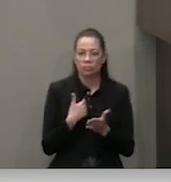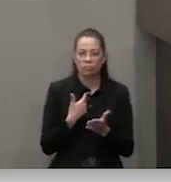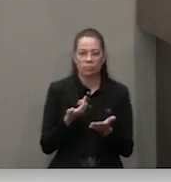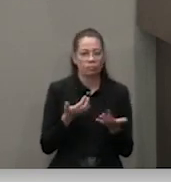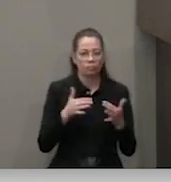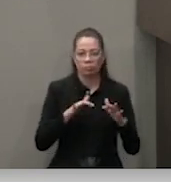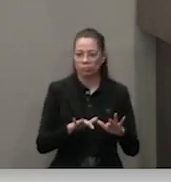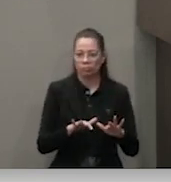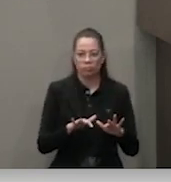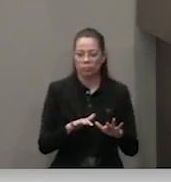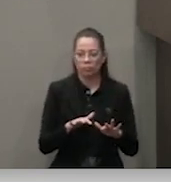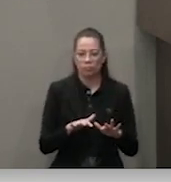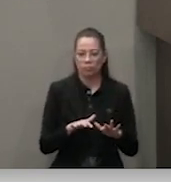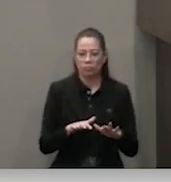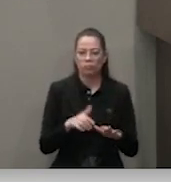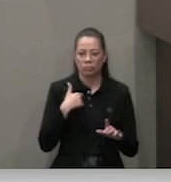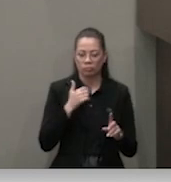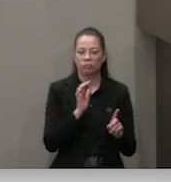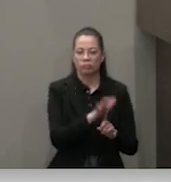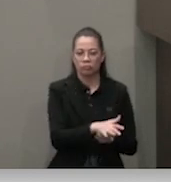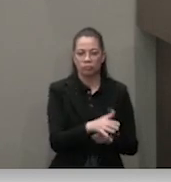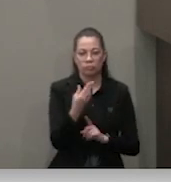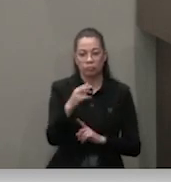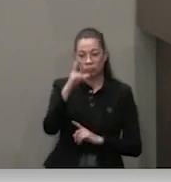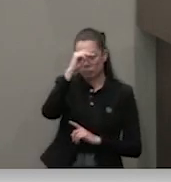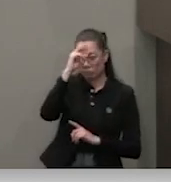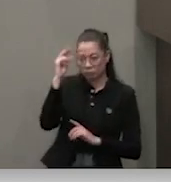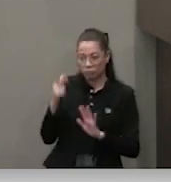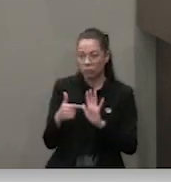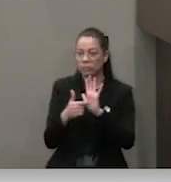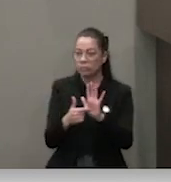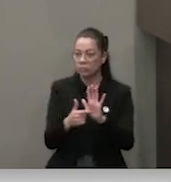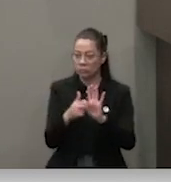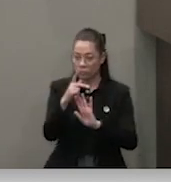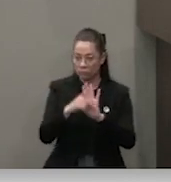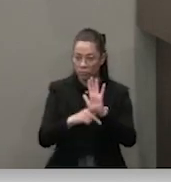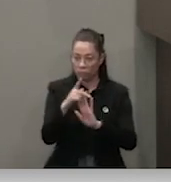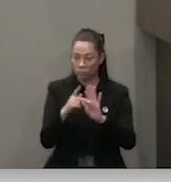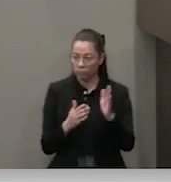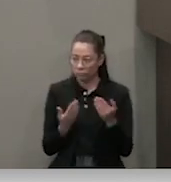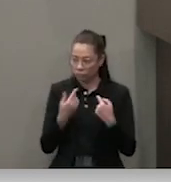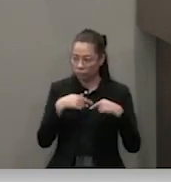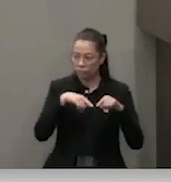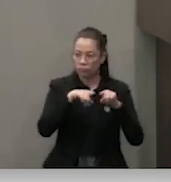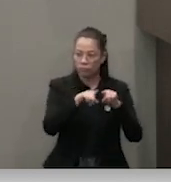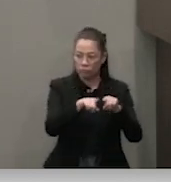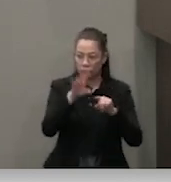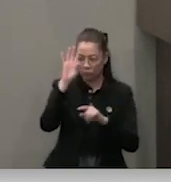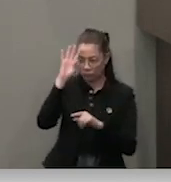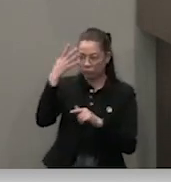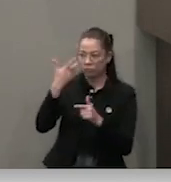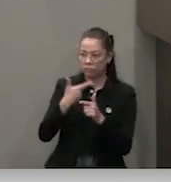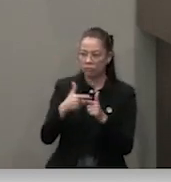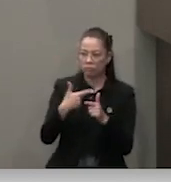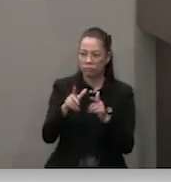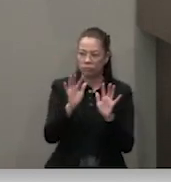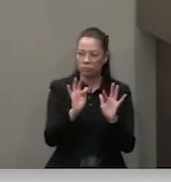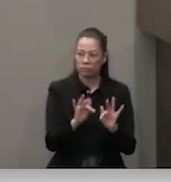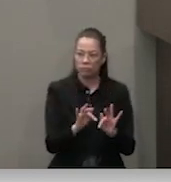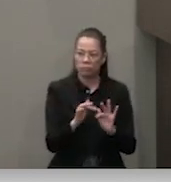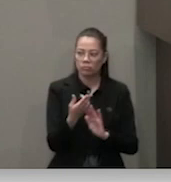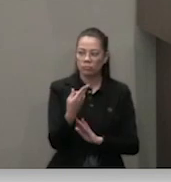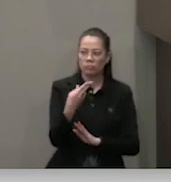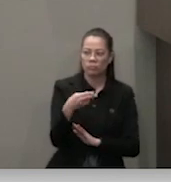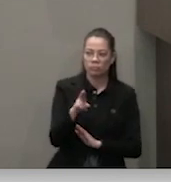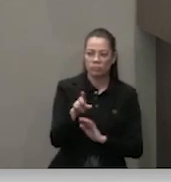votar contrário ou o Executivo nos apresenta um planejamento que ven ao encontro de solucionar fato os problemas da